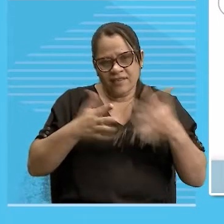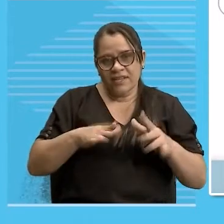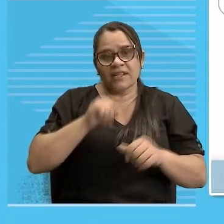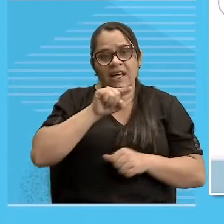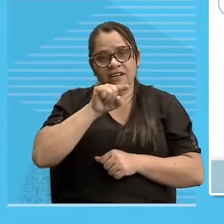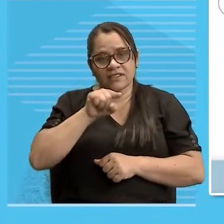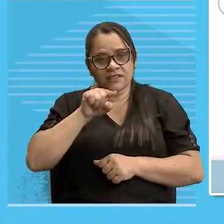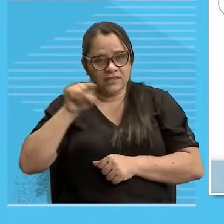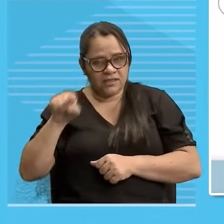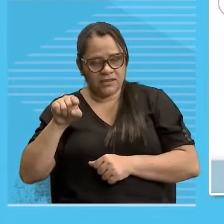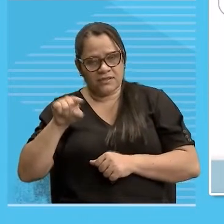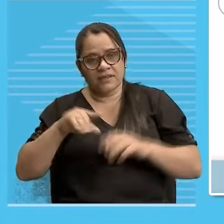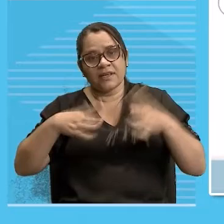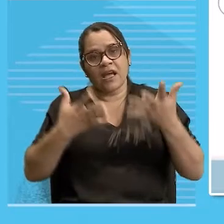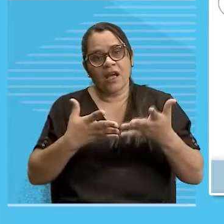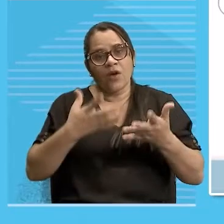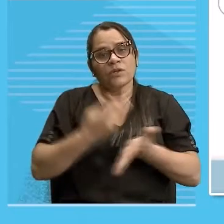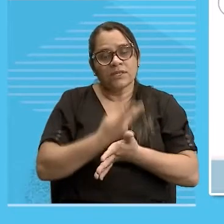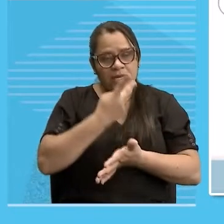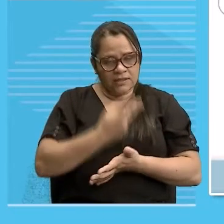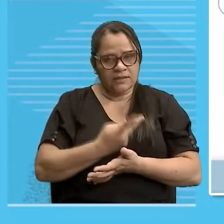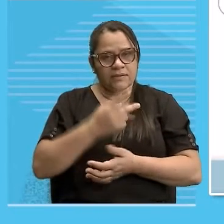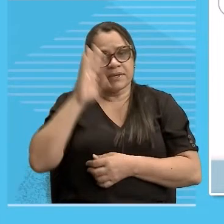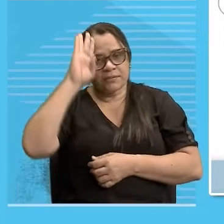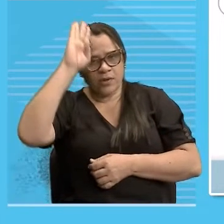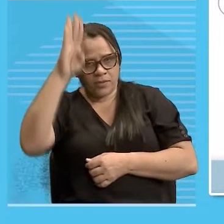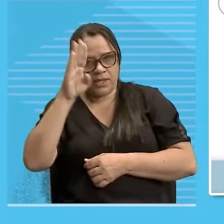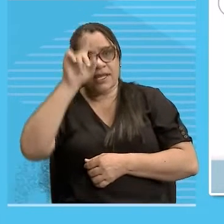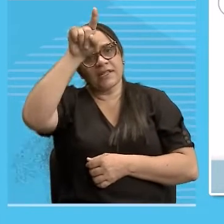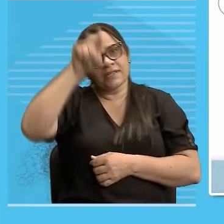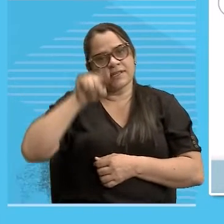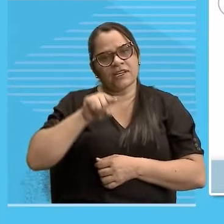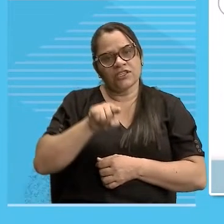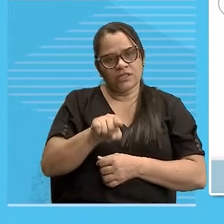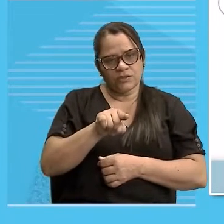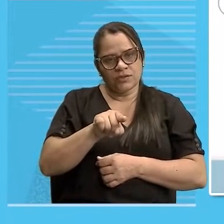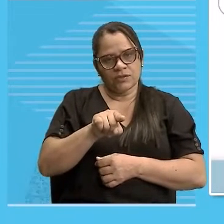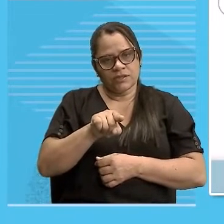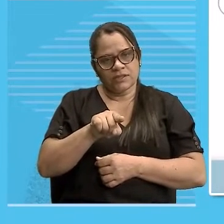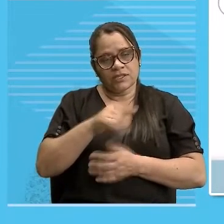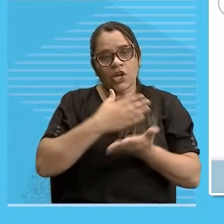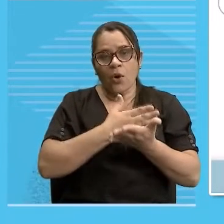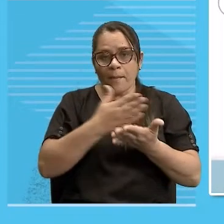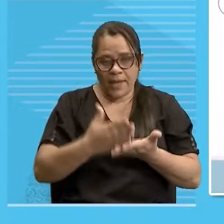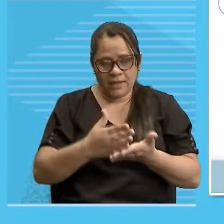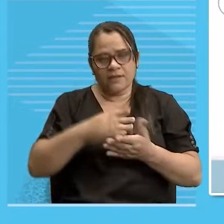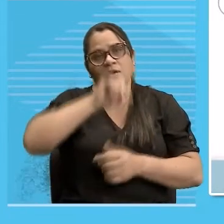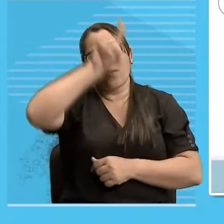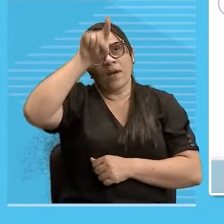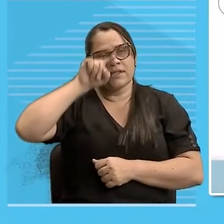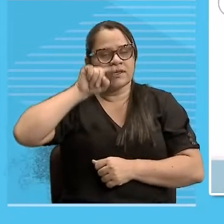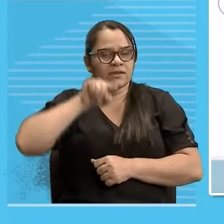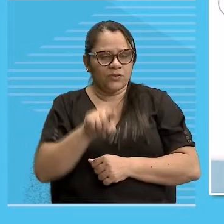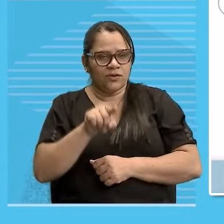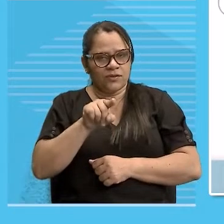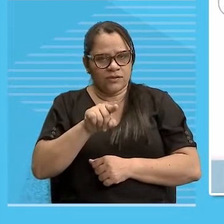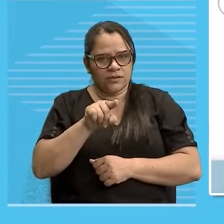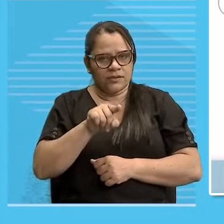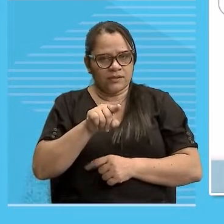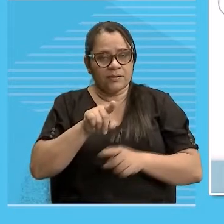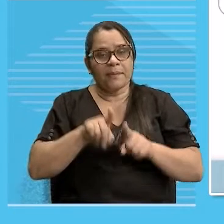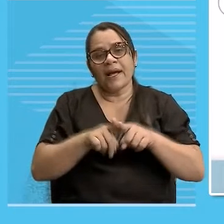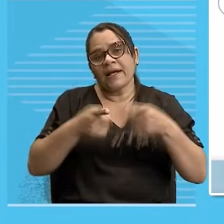principalmente, que as interjeições se sigam de interrogações, dependendo do tom, de reticências,